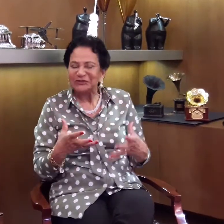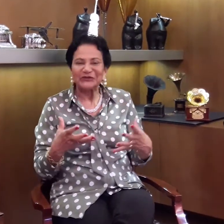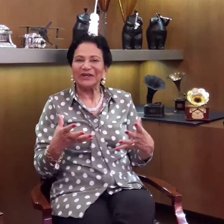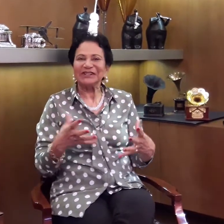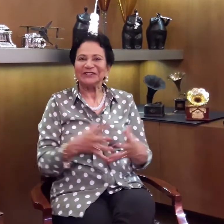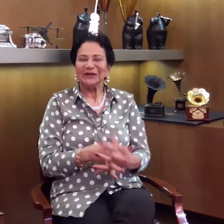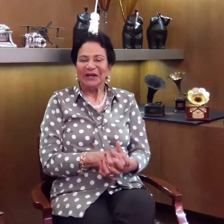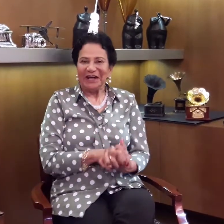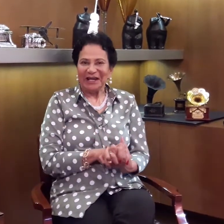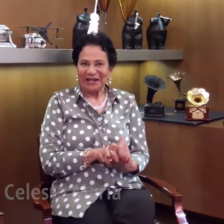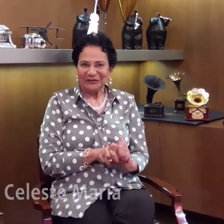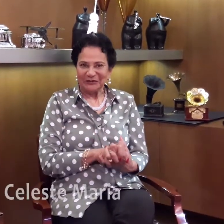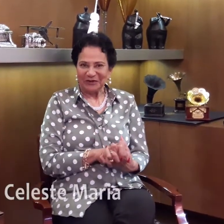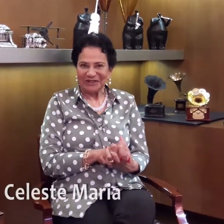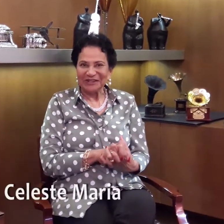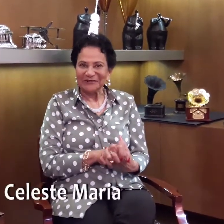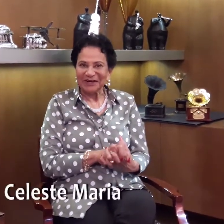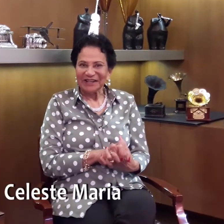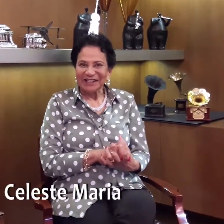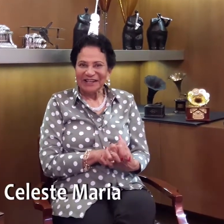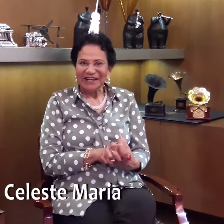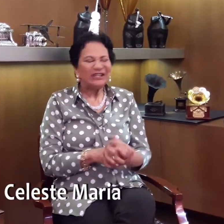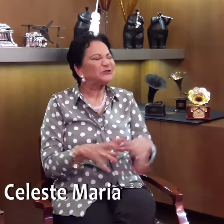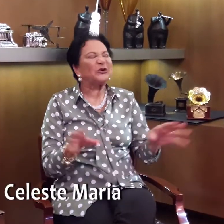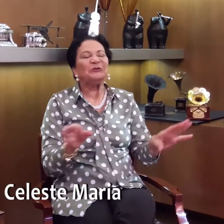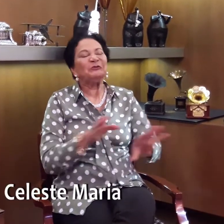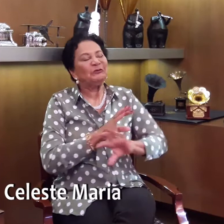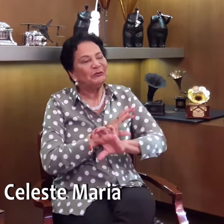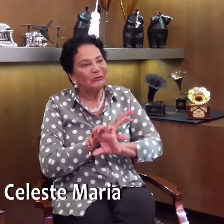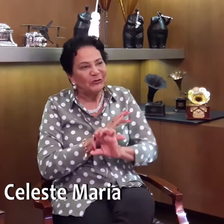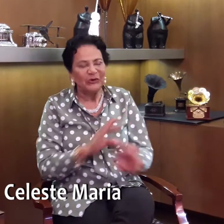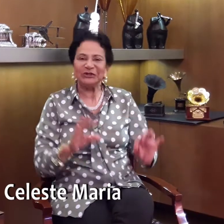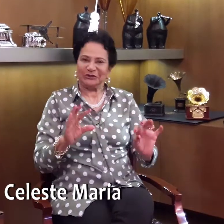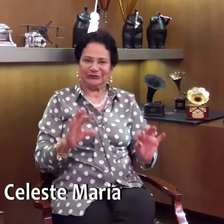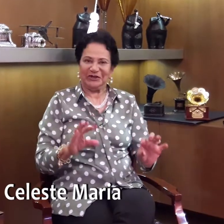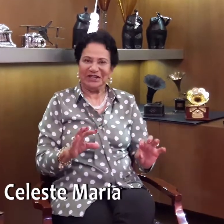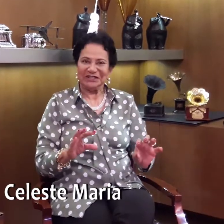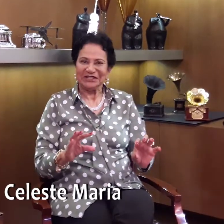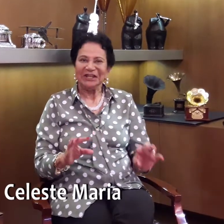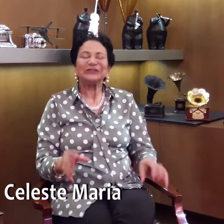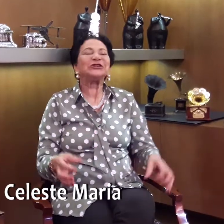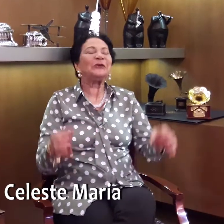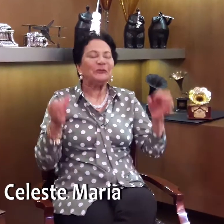as pessoas falando do programa. E eu